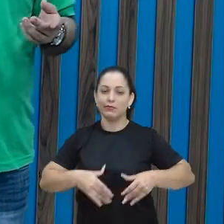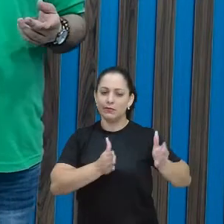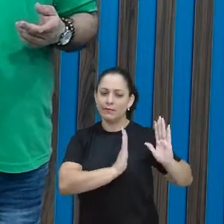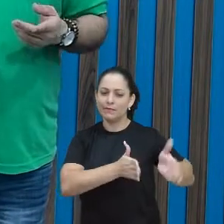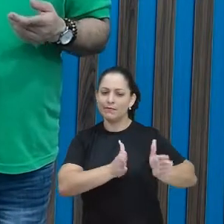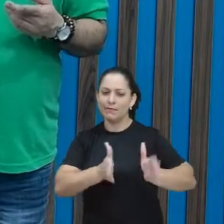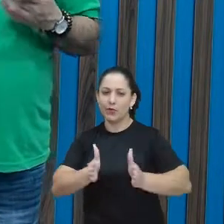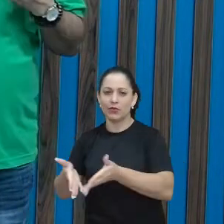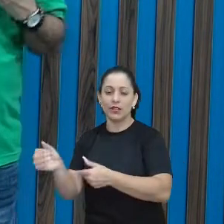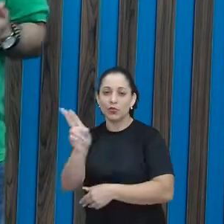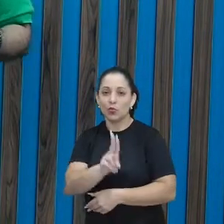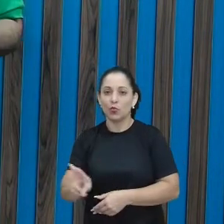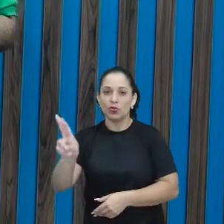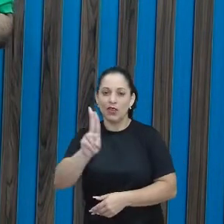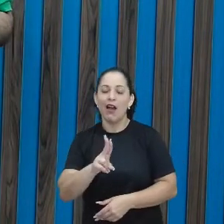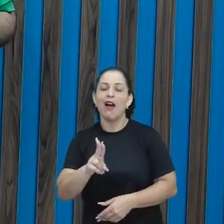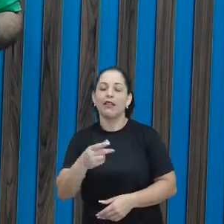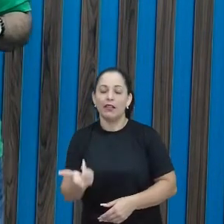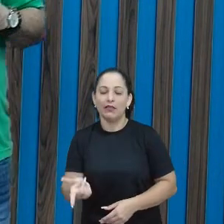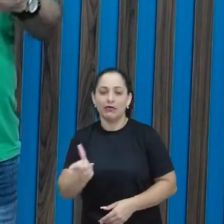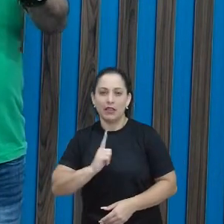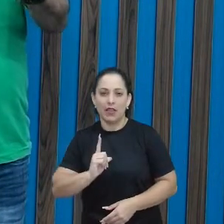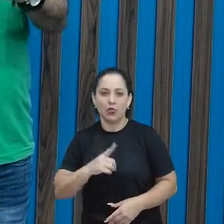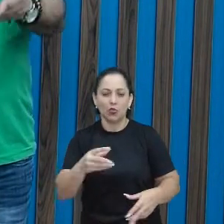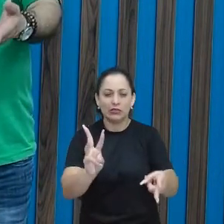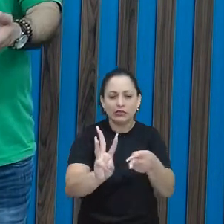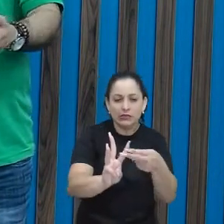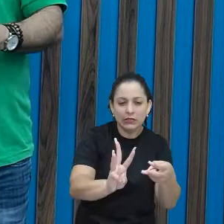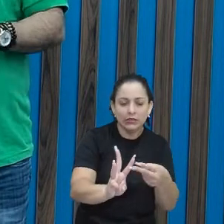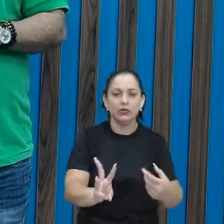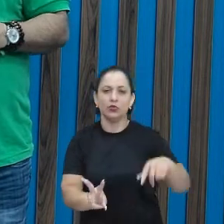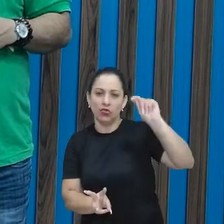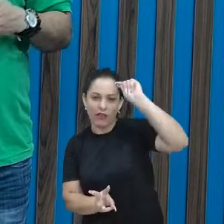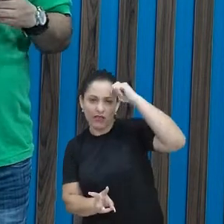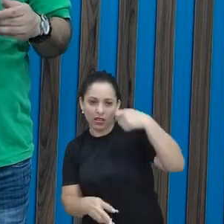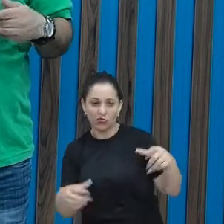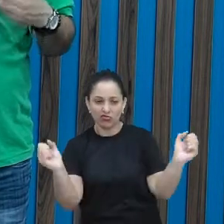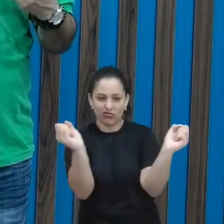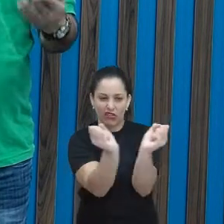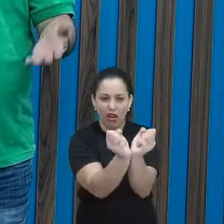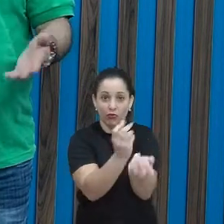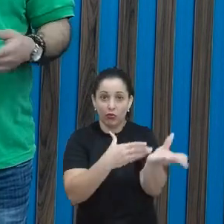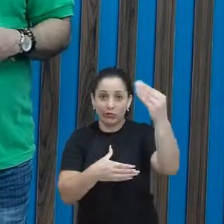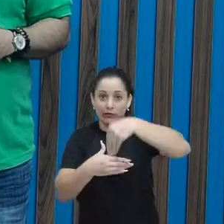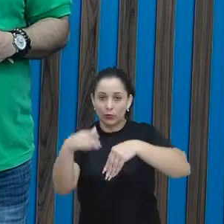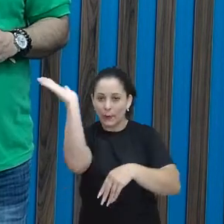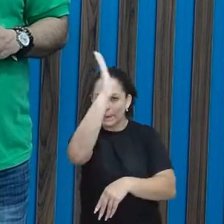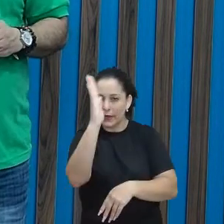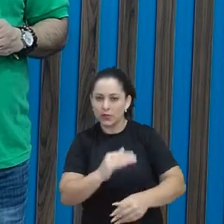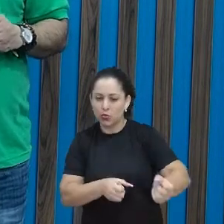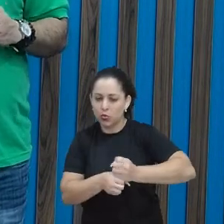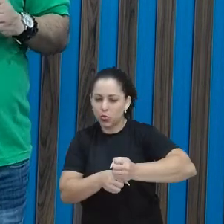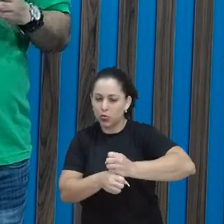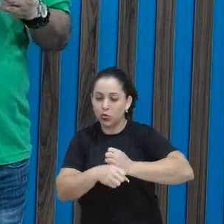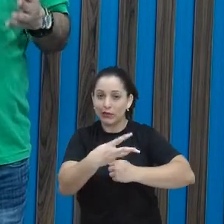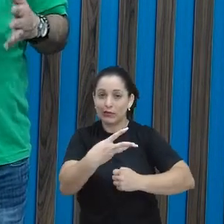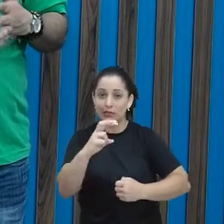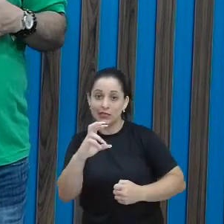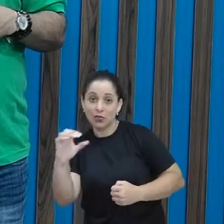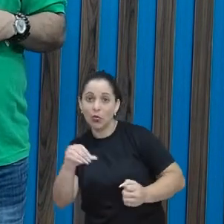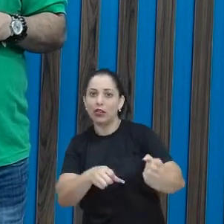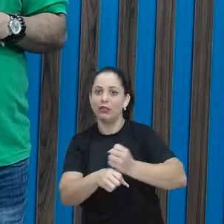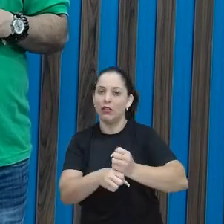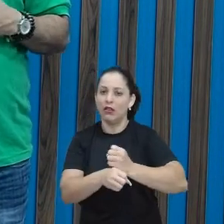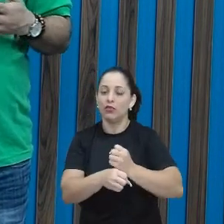de utilização da mão de obra escrava, né, que no caso do Brasil durou mais de 350 anos, né, o Brasil